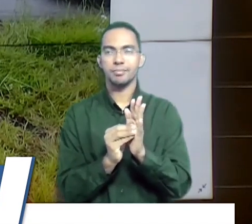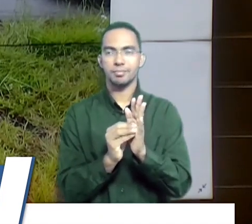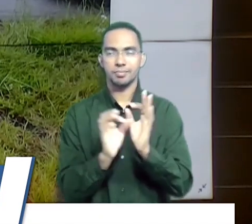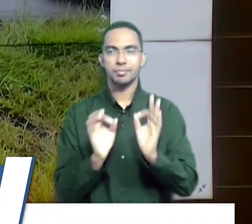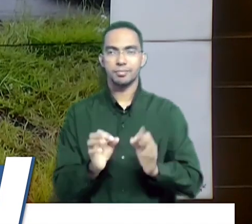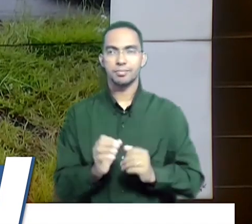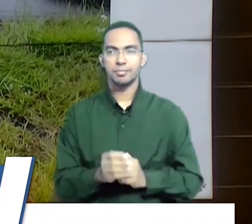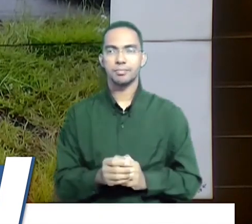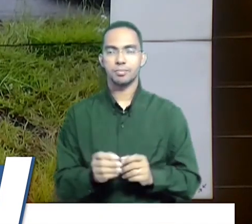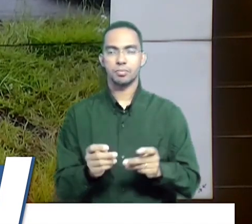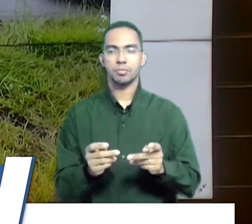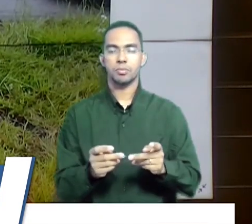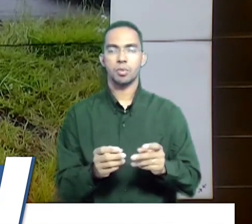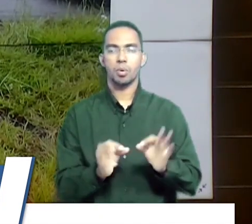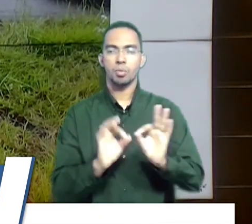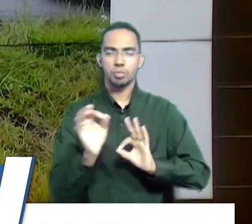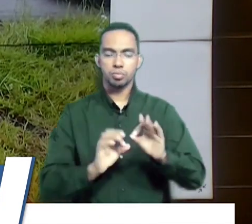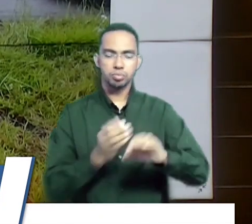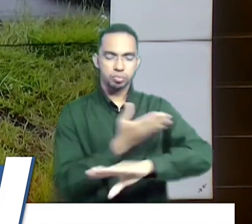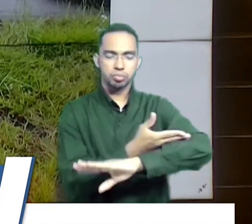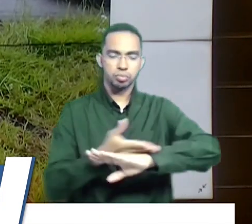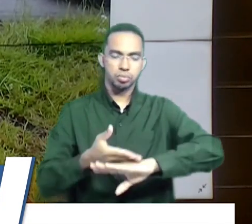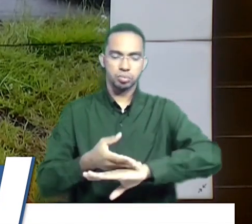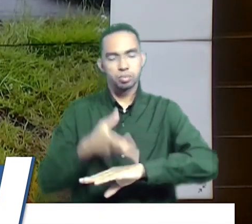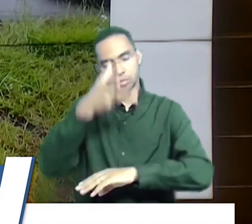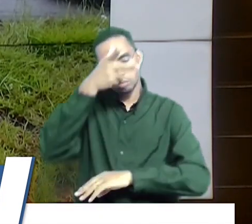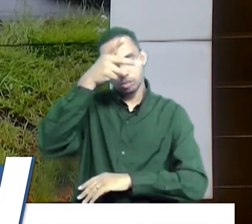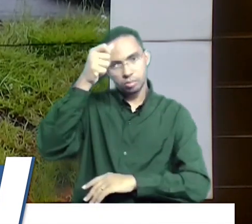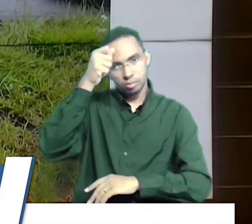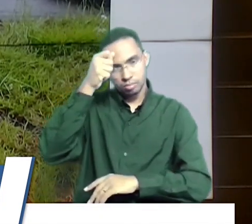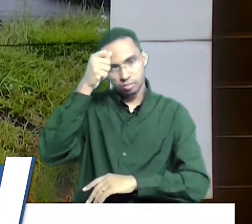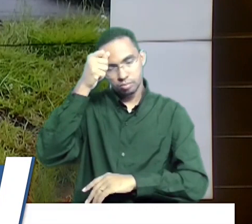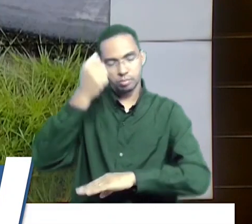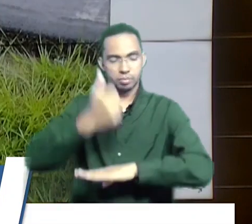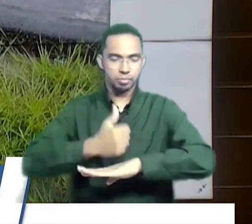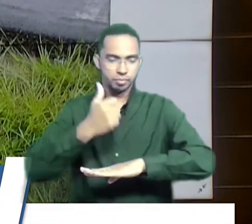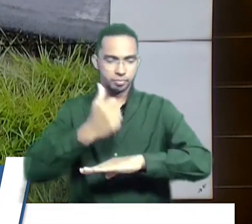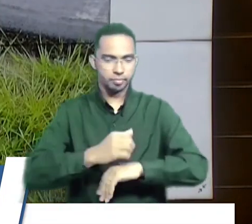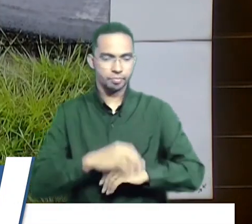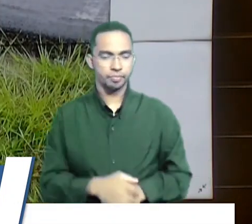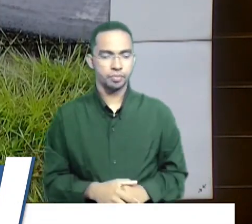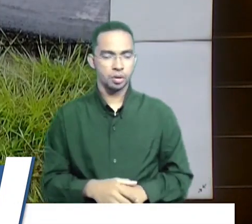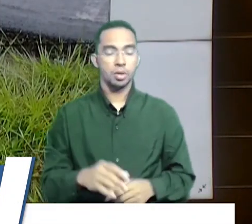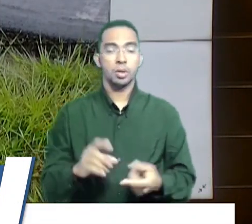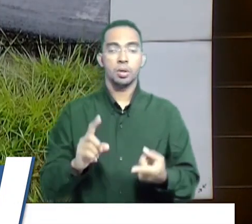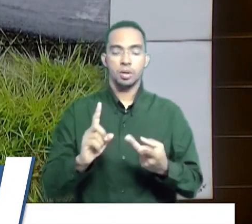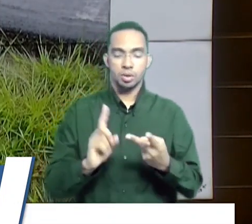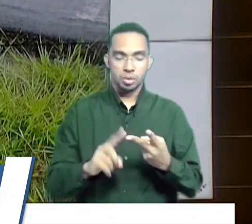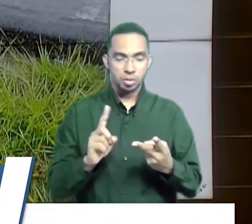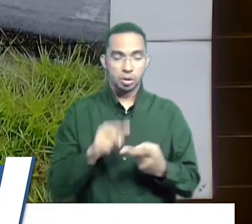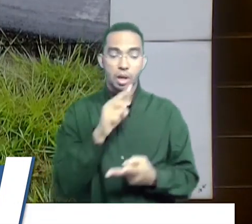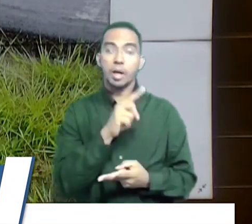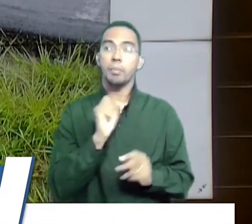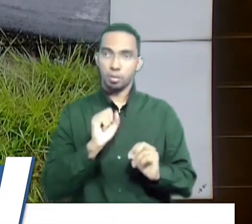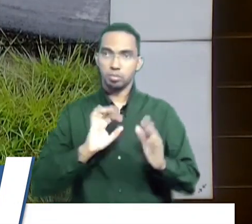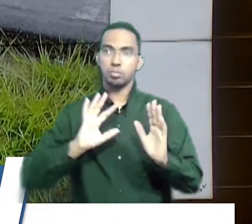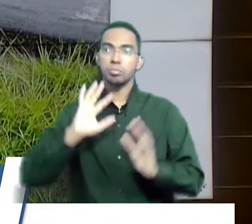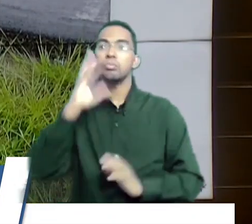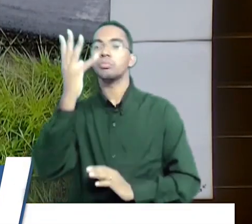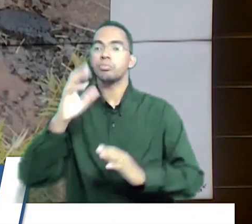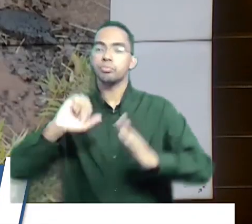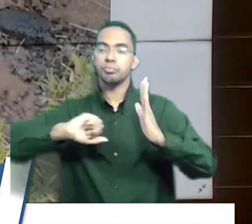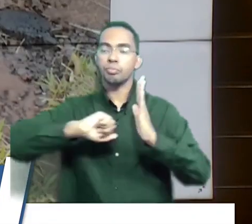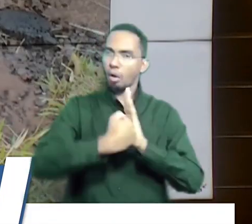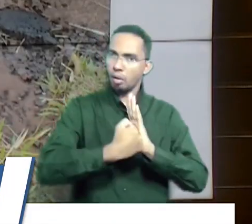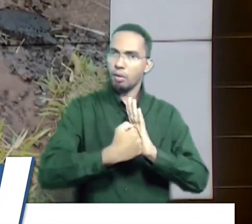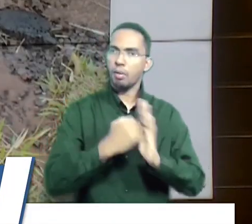no plano de recapeamento aí da Prefeitura Municipal. Segundo, que isso aí vai matar a gente. Isso aí